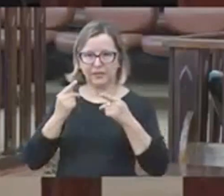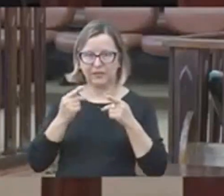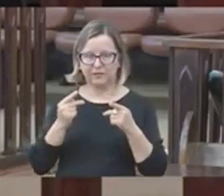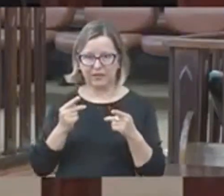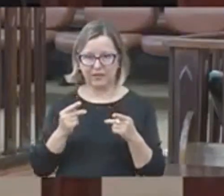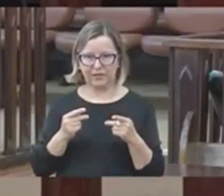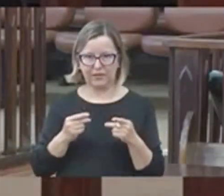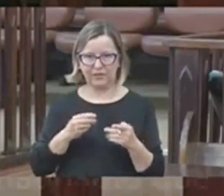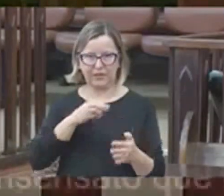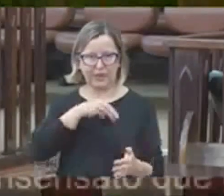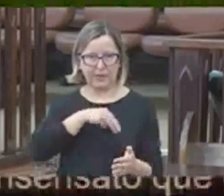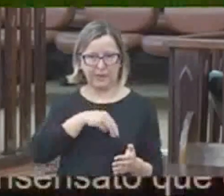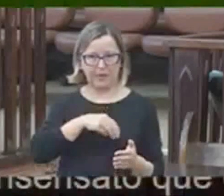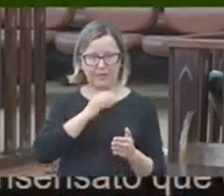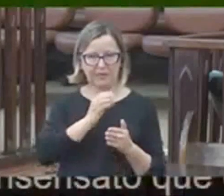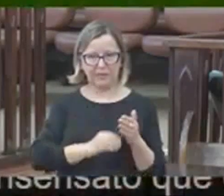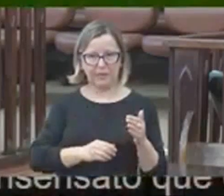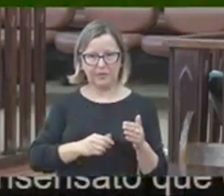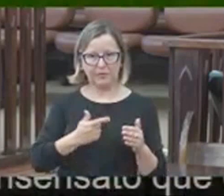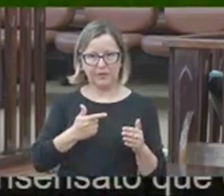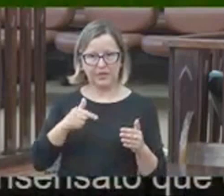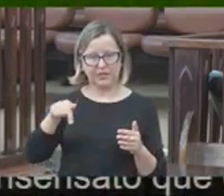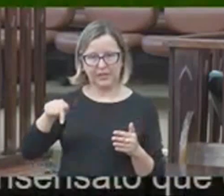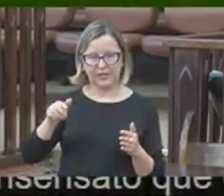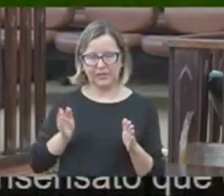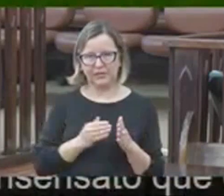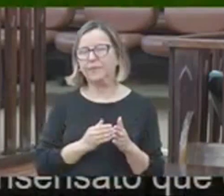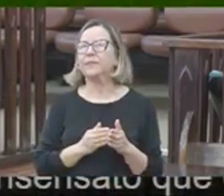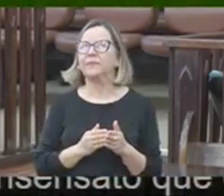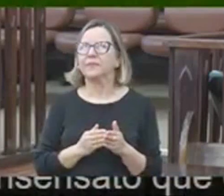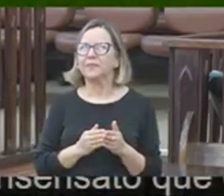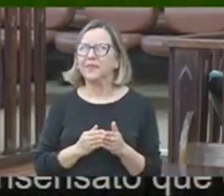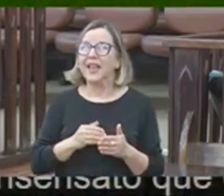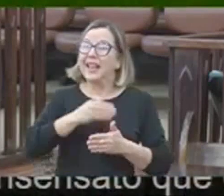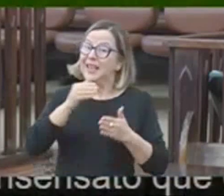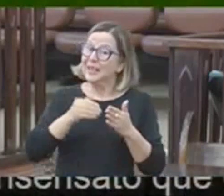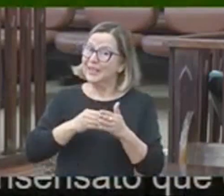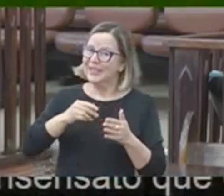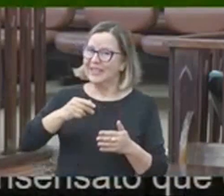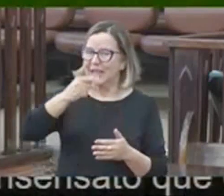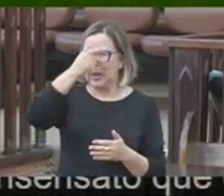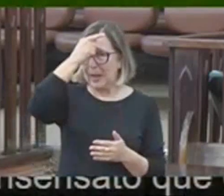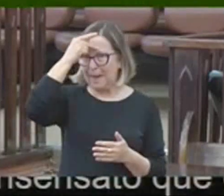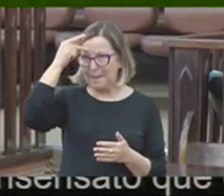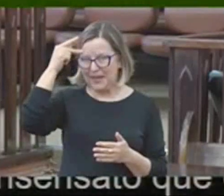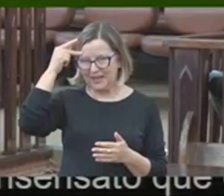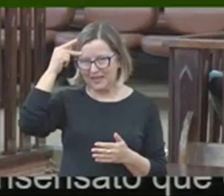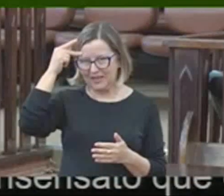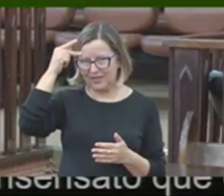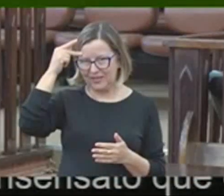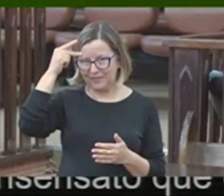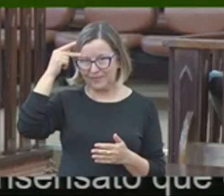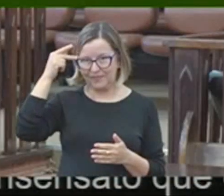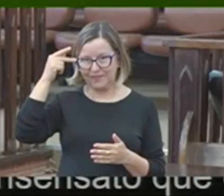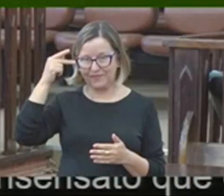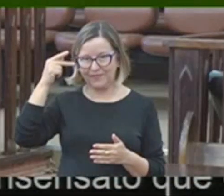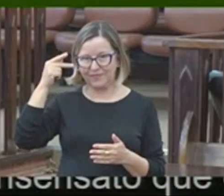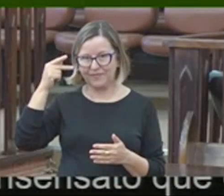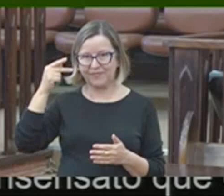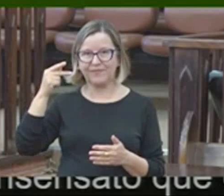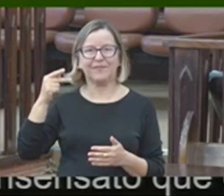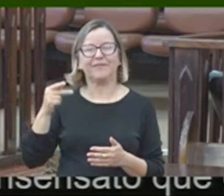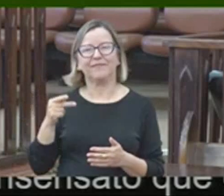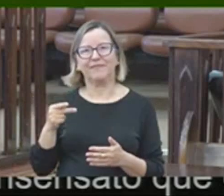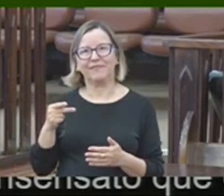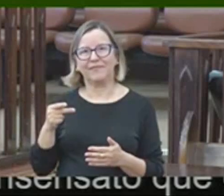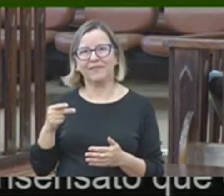25. Todo aquele, pois, que ouve estas minhas palavras e